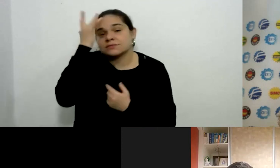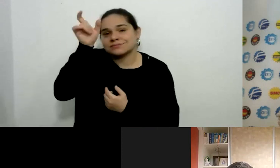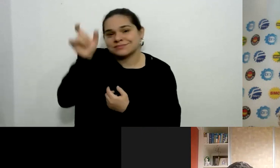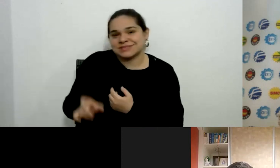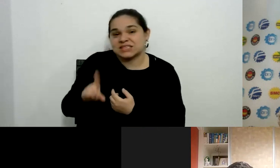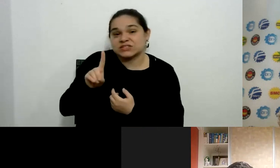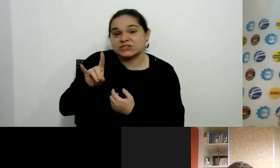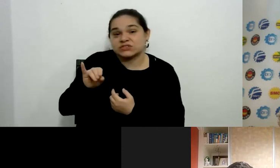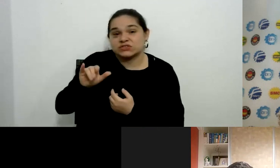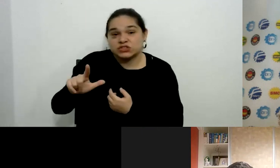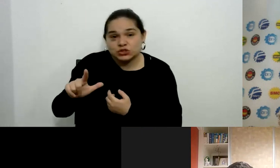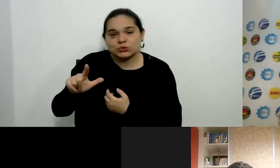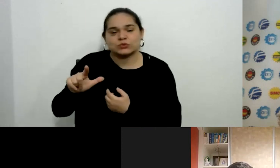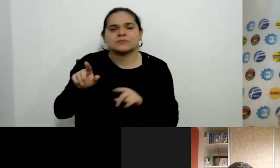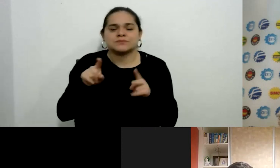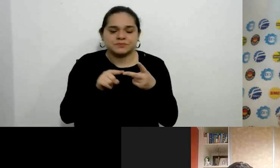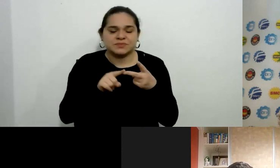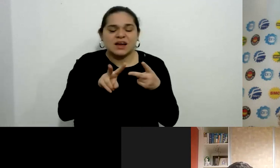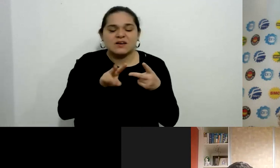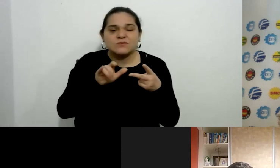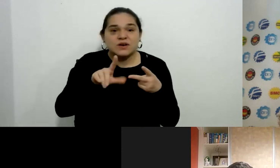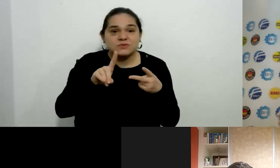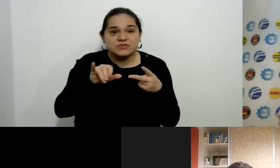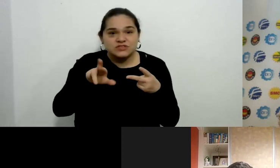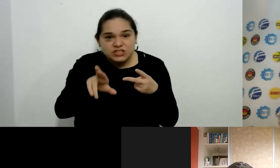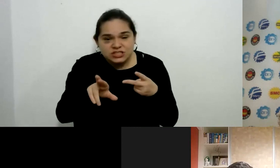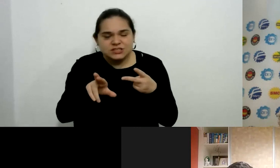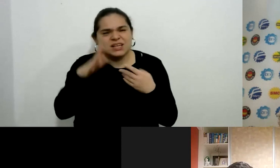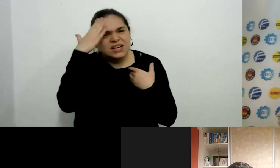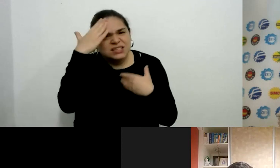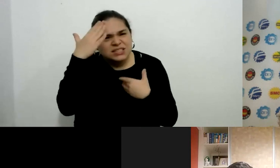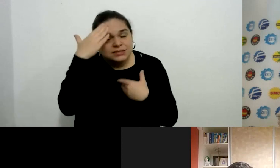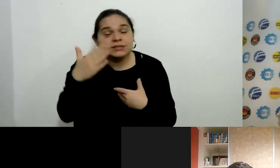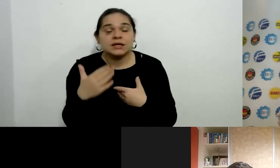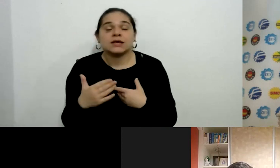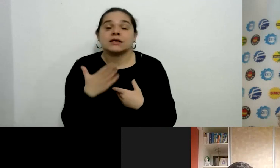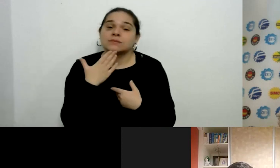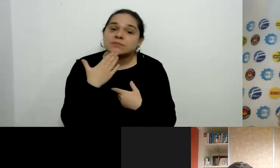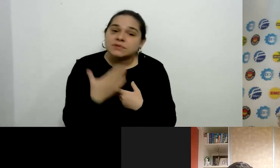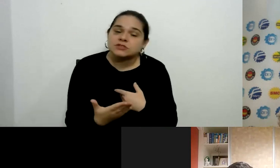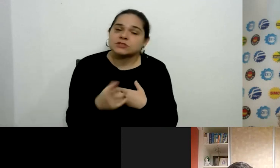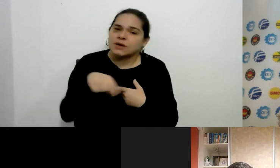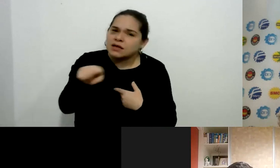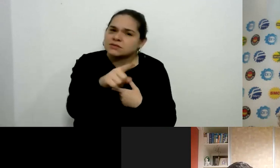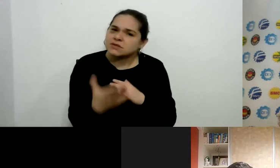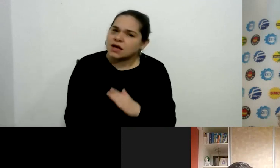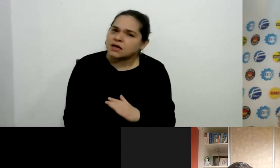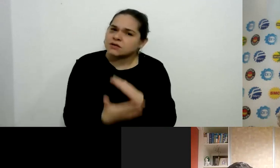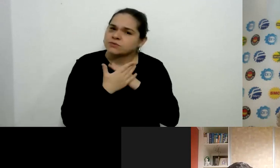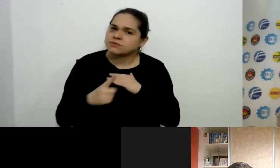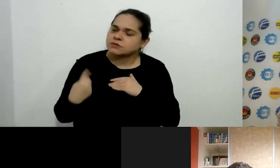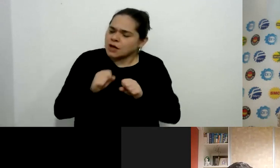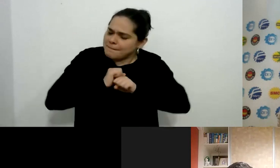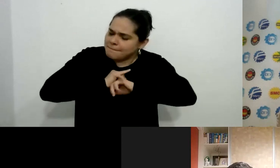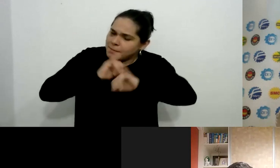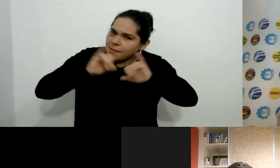companheiro, o Valdir Ferreira e que ajude a gente a compartilhar essa informação que aqui